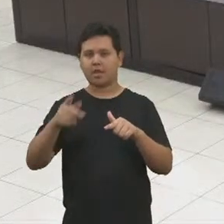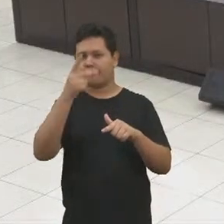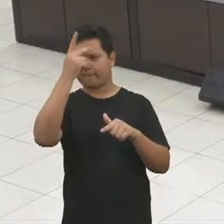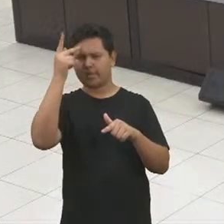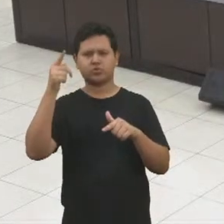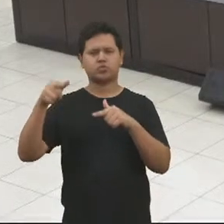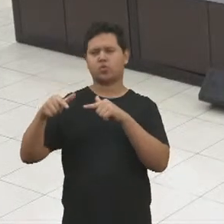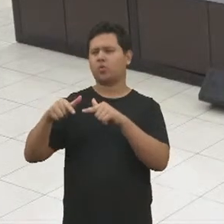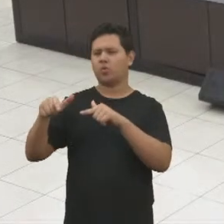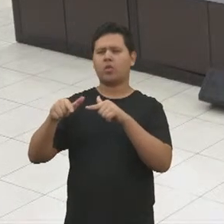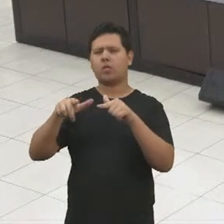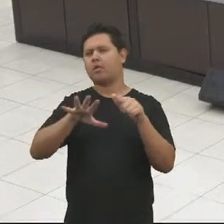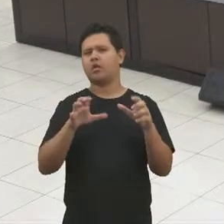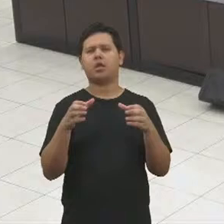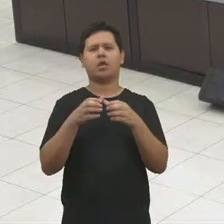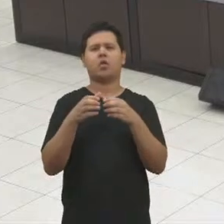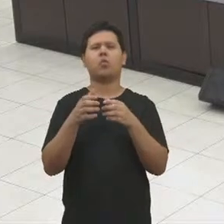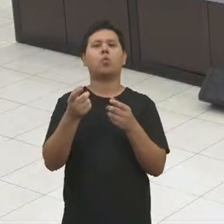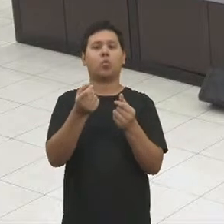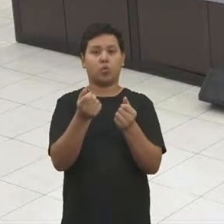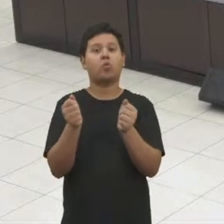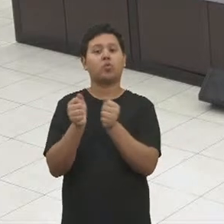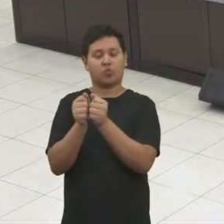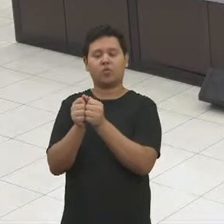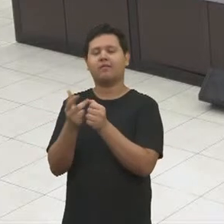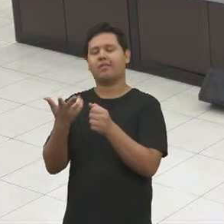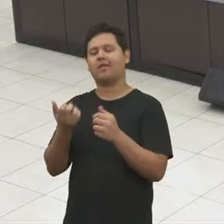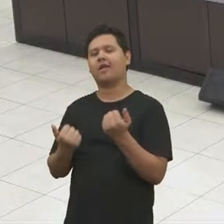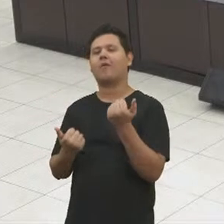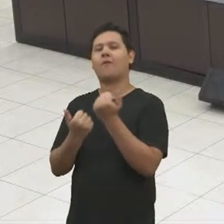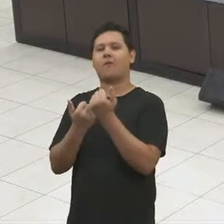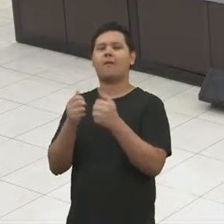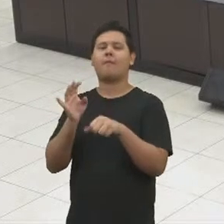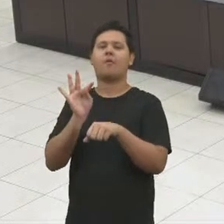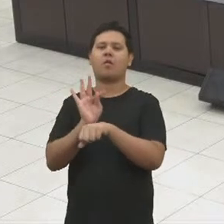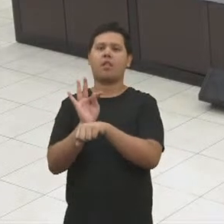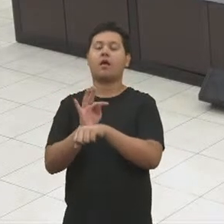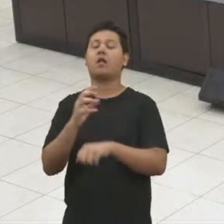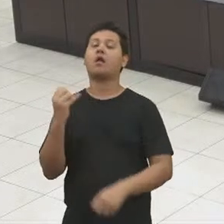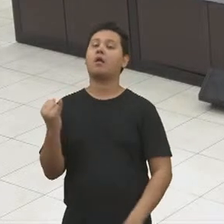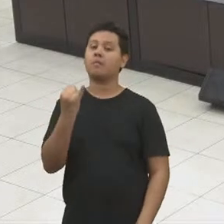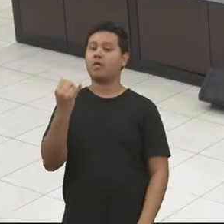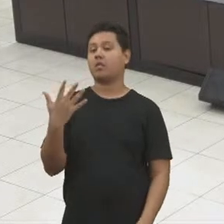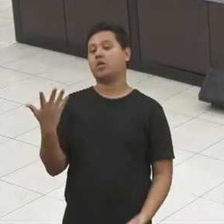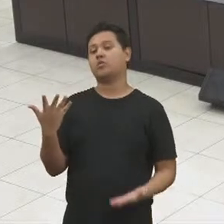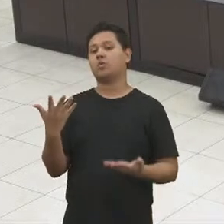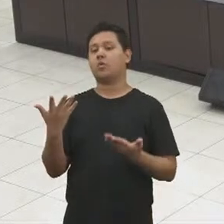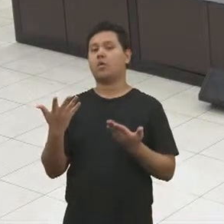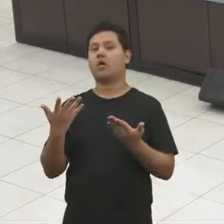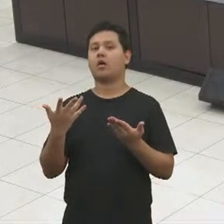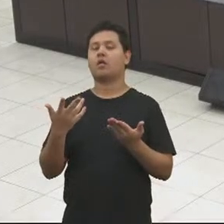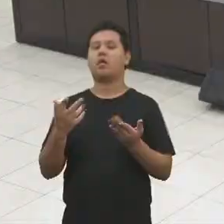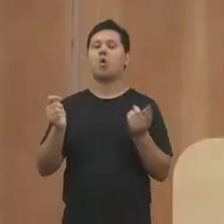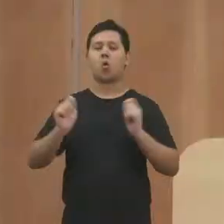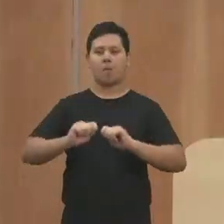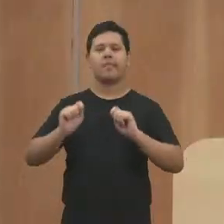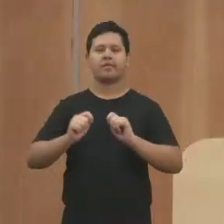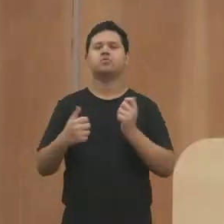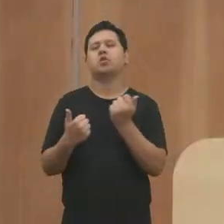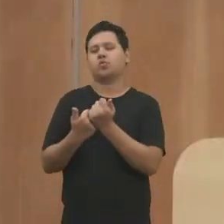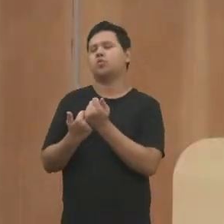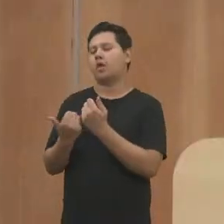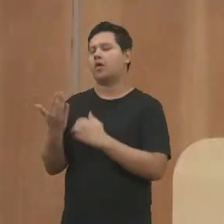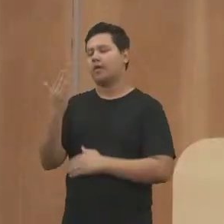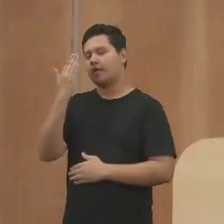aqui acompanhar hoje e fornecer todo o apoio técnico necessário que, porventura, eu não consiga responder. E, por